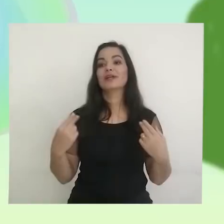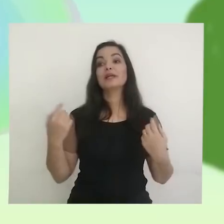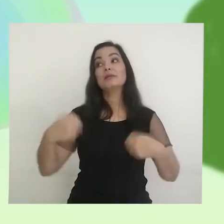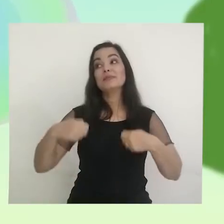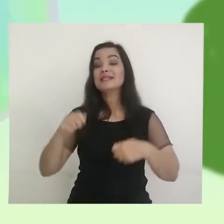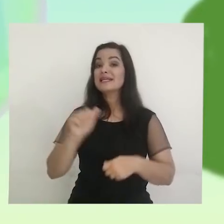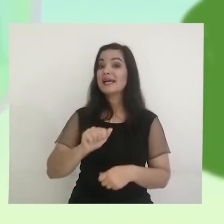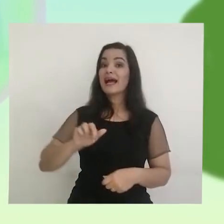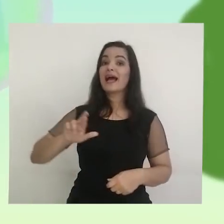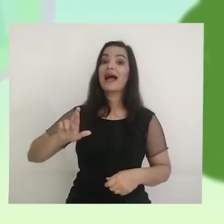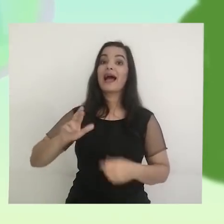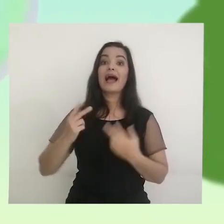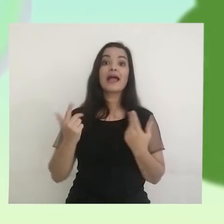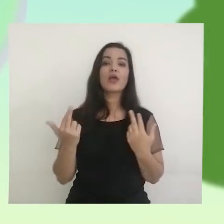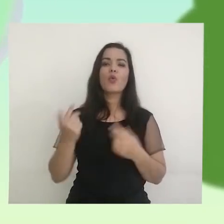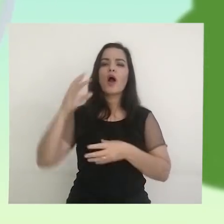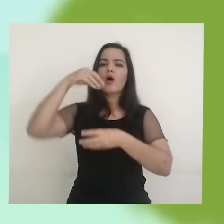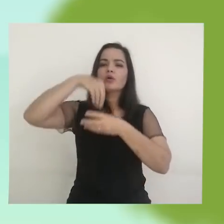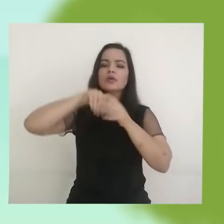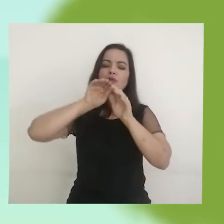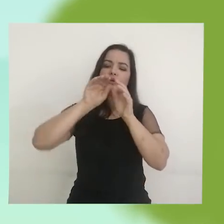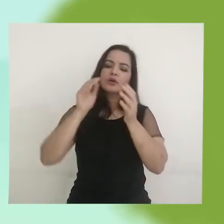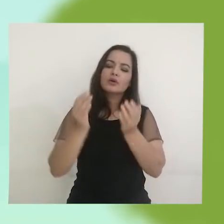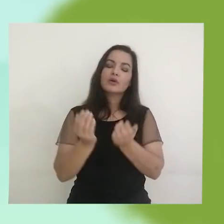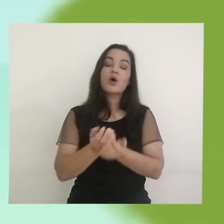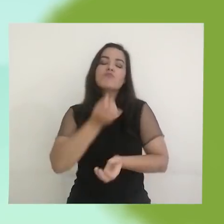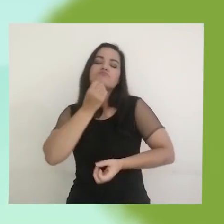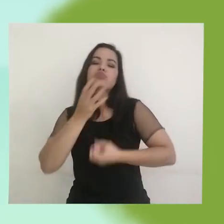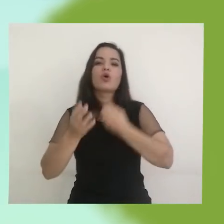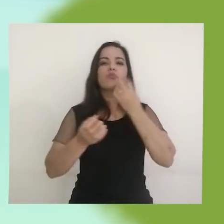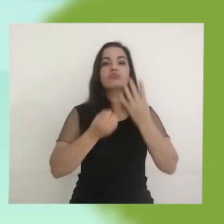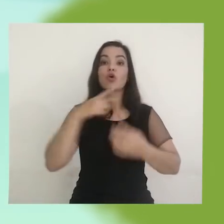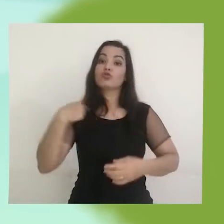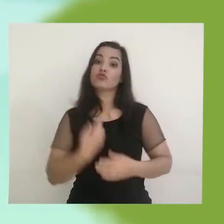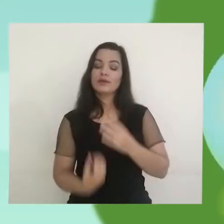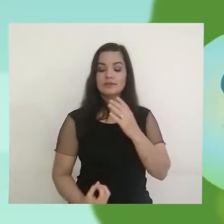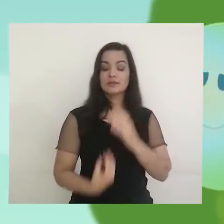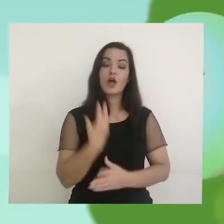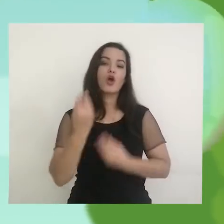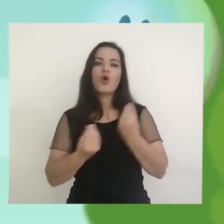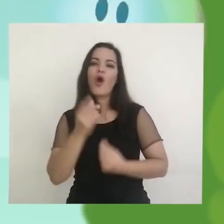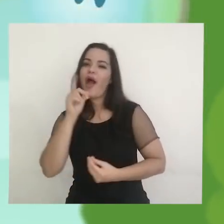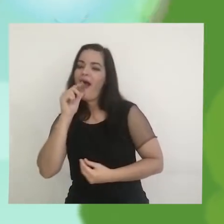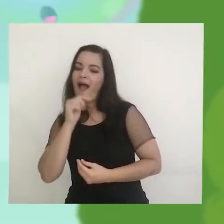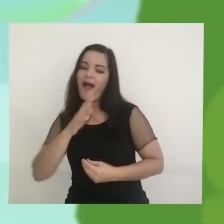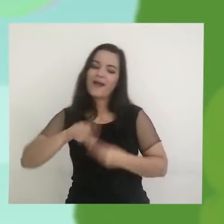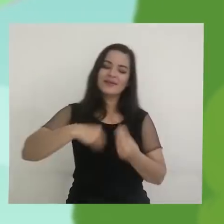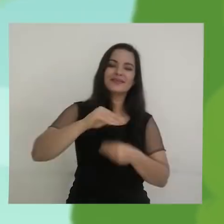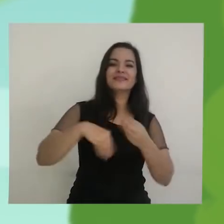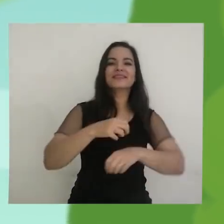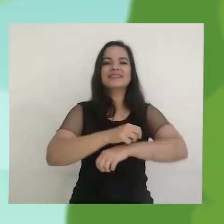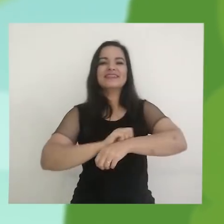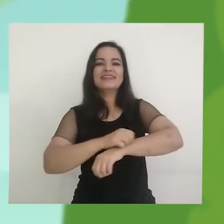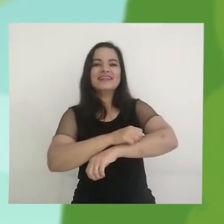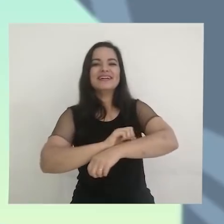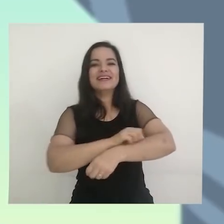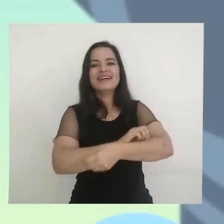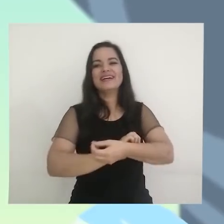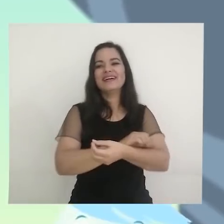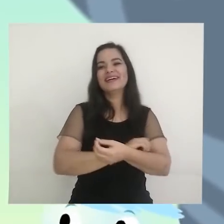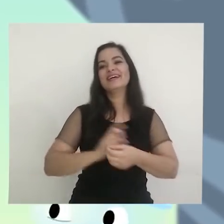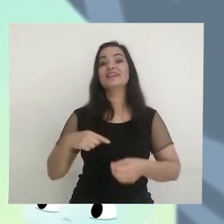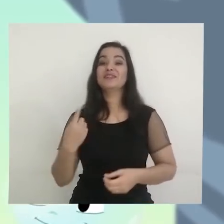bolha. Bom, bom, bom, somos feitas de água e sabão. Bom, bom, bom, bom, bom,